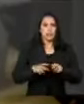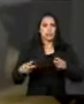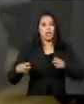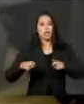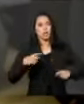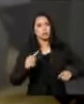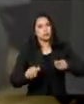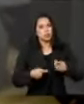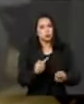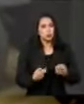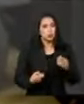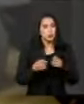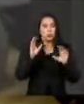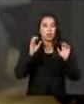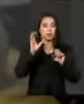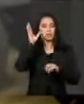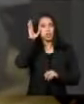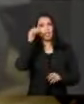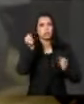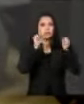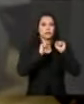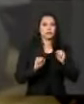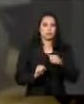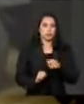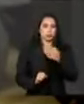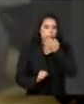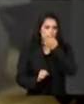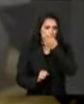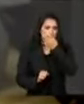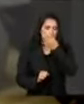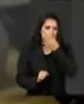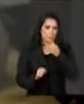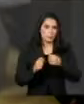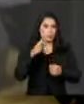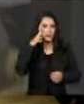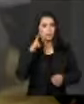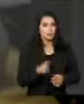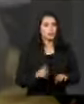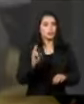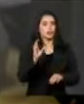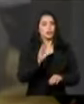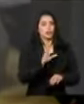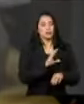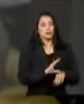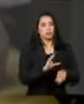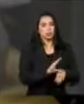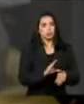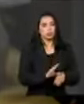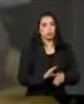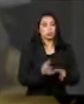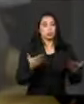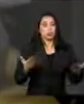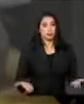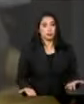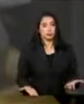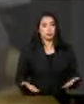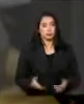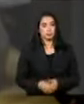sistema, vamos dar mais situações céderes, vamos criar um juizado de instrução, vamos fazer o que quiserem, menos pisotear sobre a Constituição. Menos